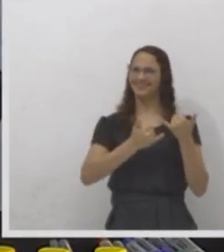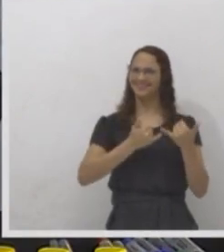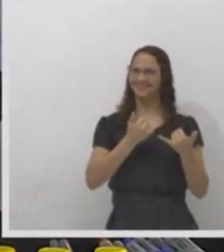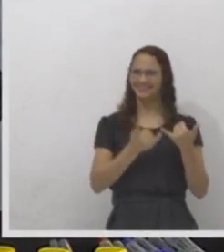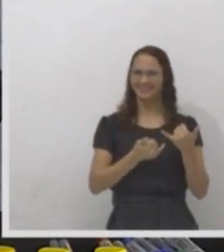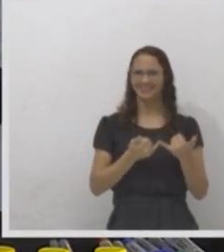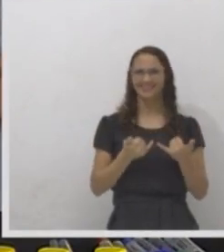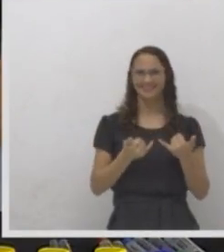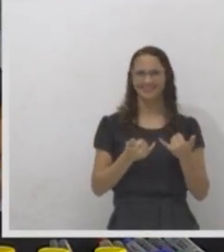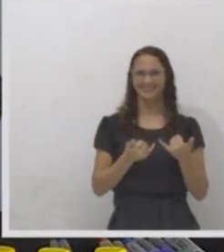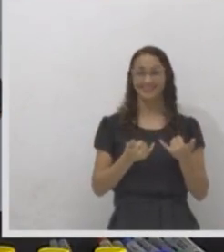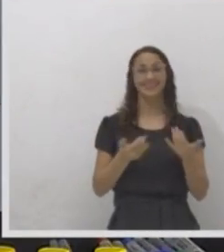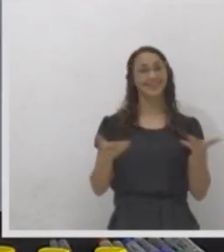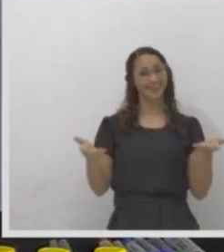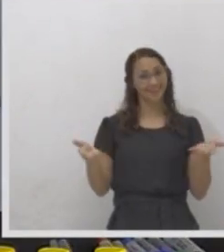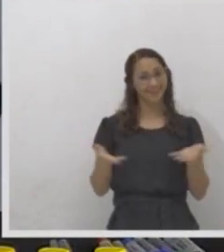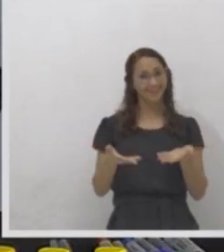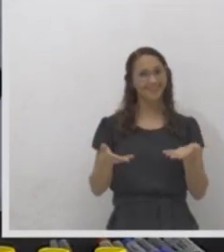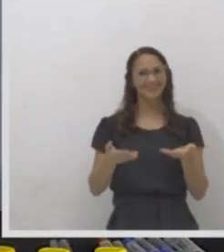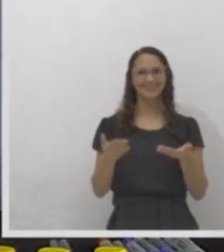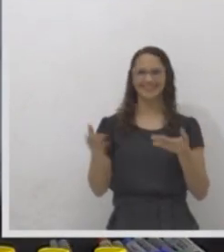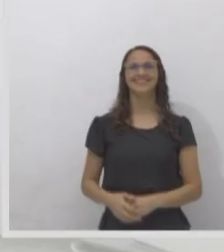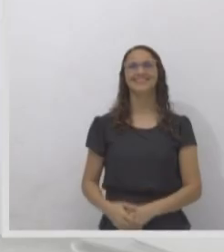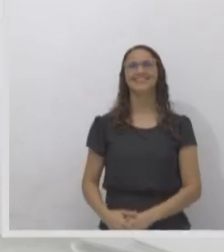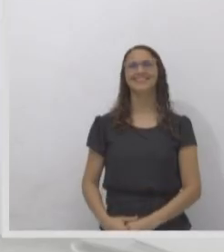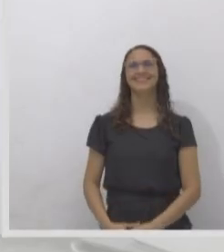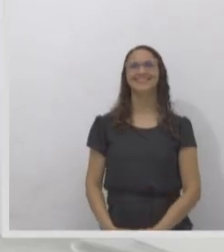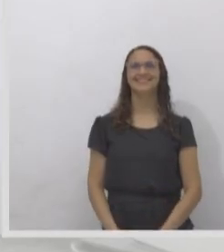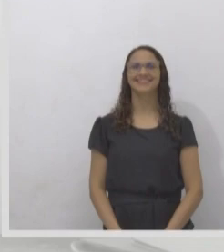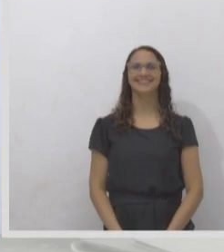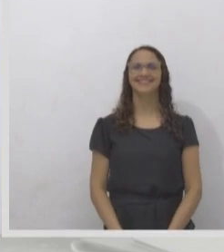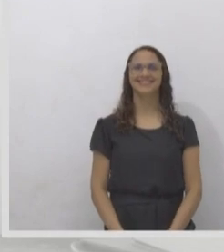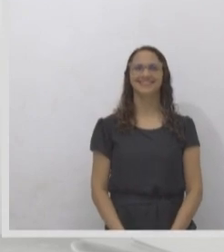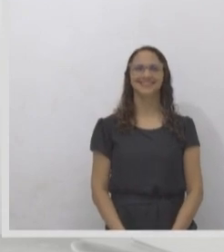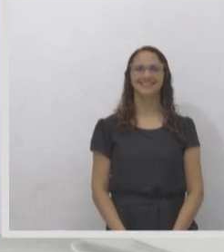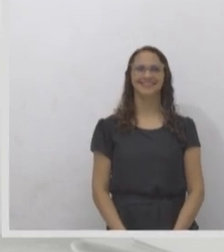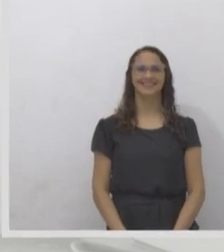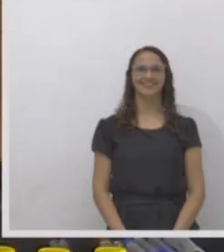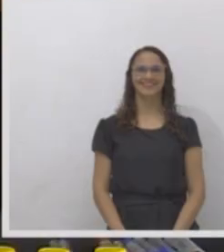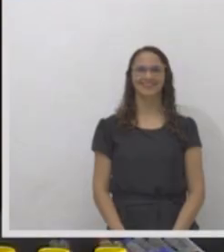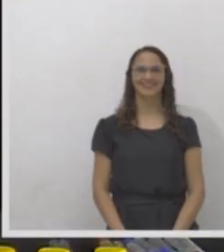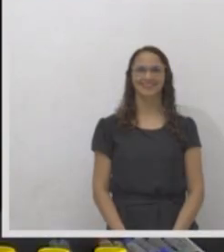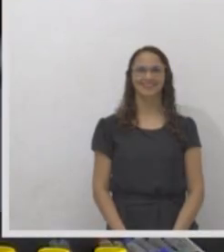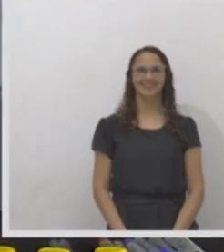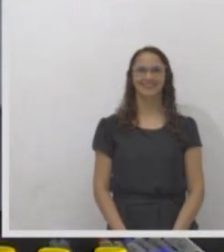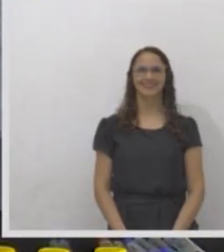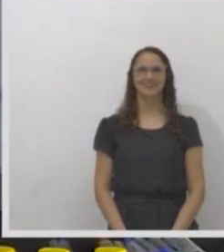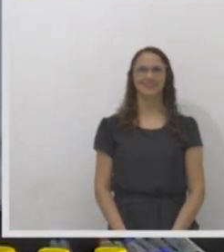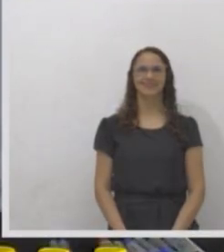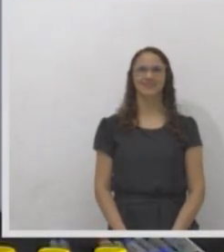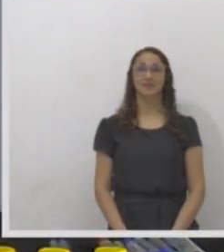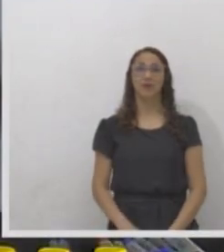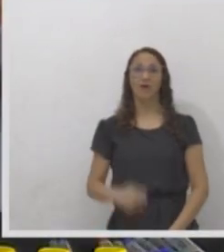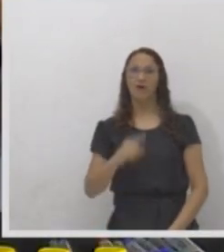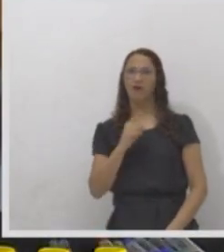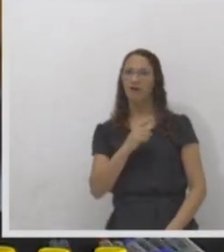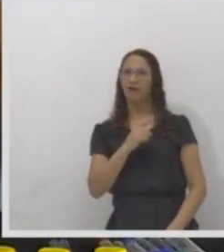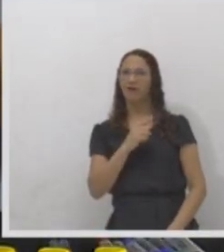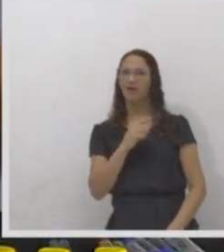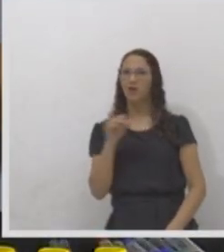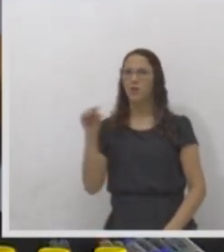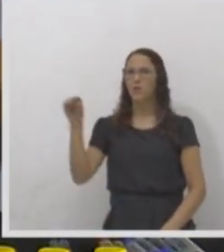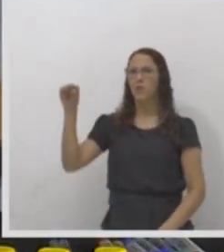vamos transformá-lo num brinquedo, né? Vamos transformar essa bandeja num brinquedo. O brinquedo é esse aqui, é um